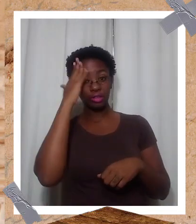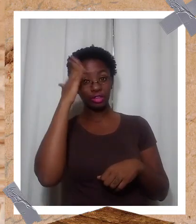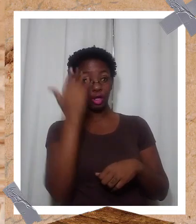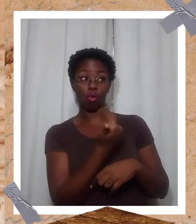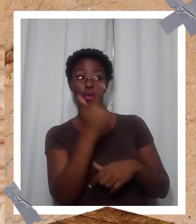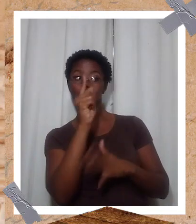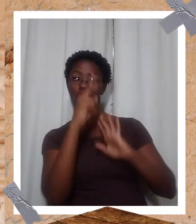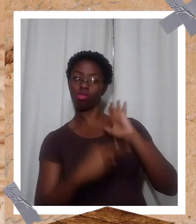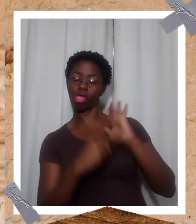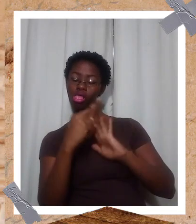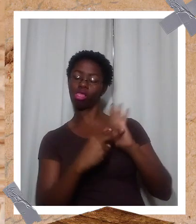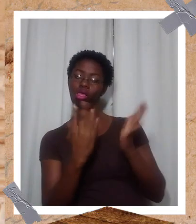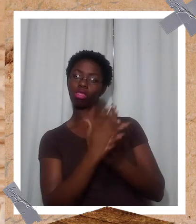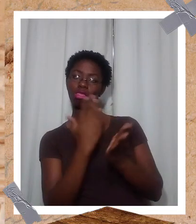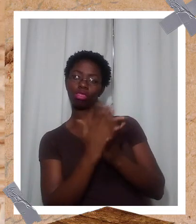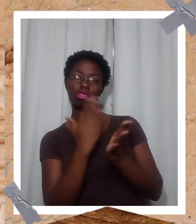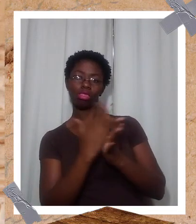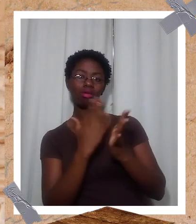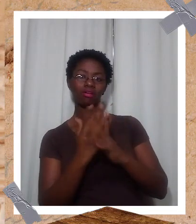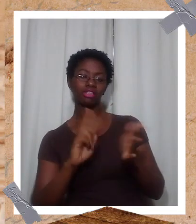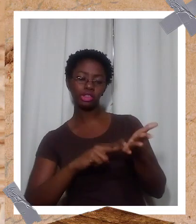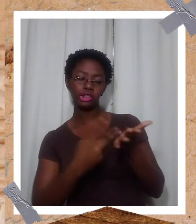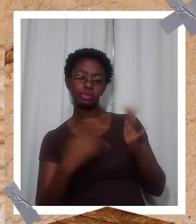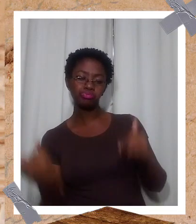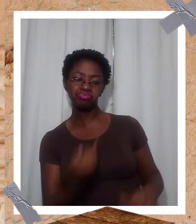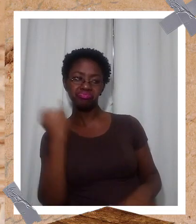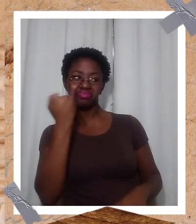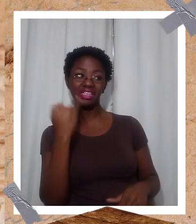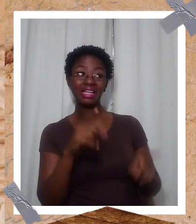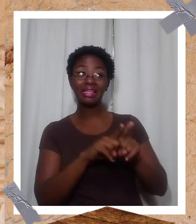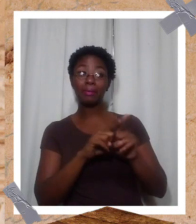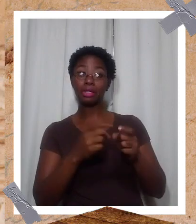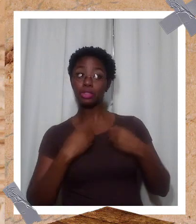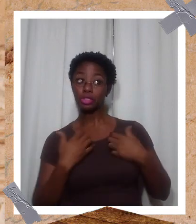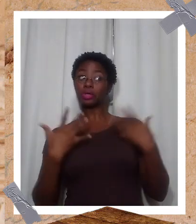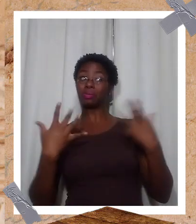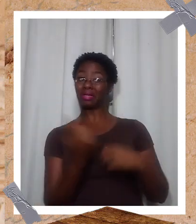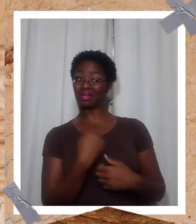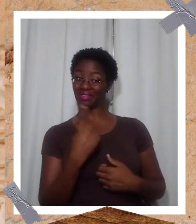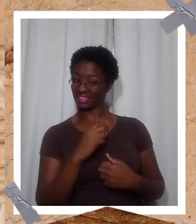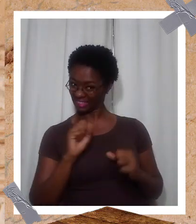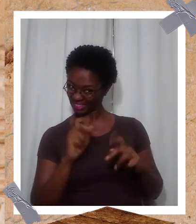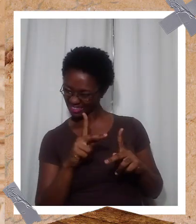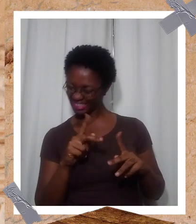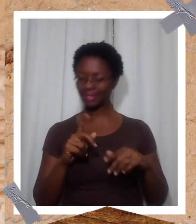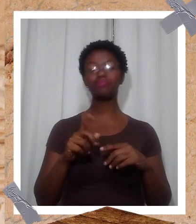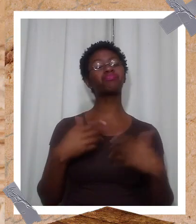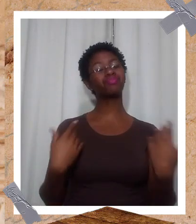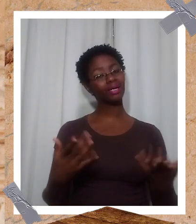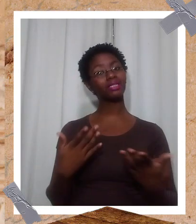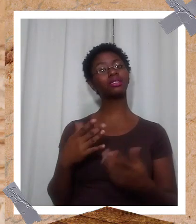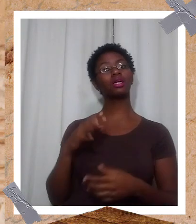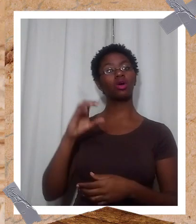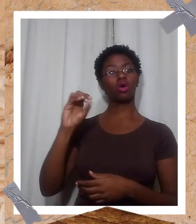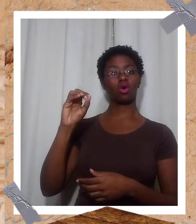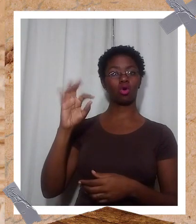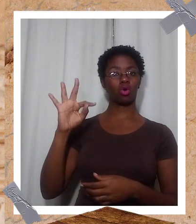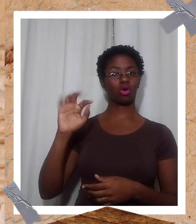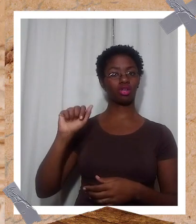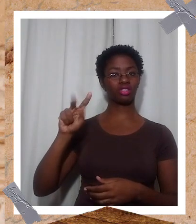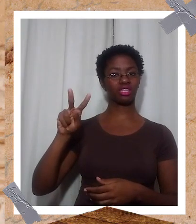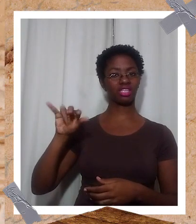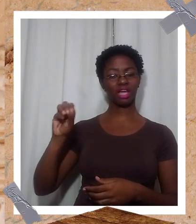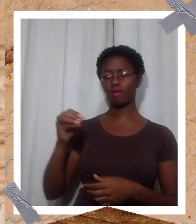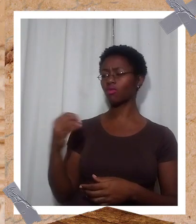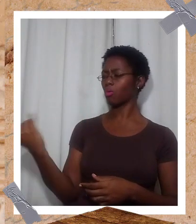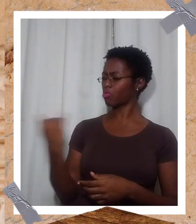leituras significativas. A gente vai, inclusive, ter uma surpresa. Otávio, por favor, me conta pra gente como é que